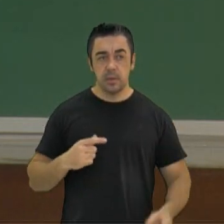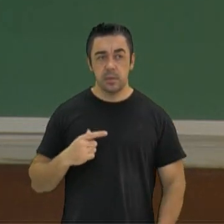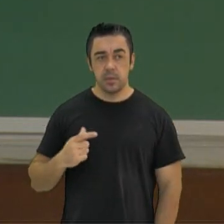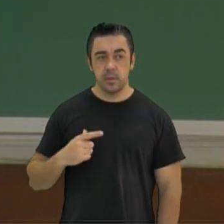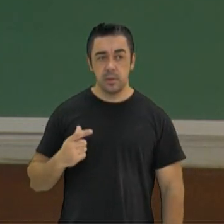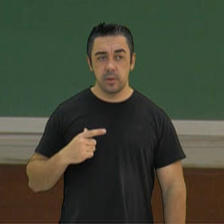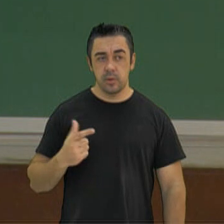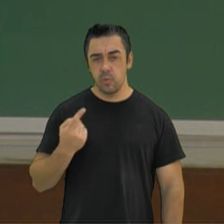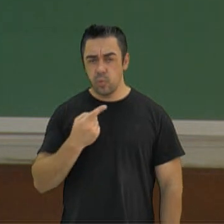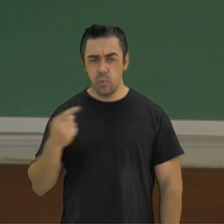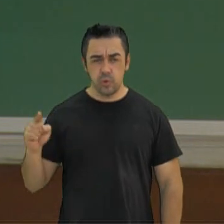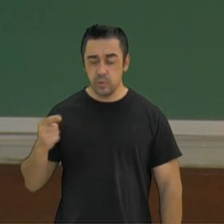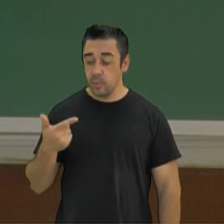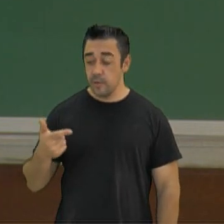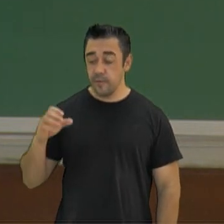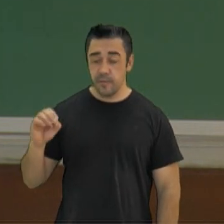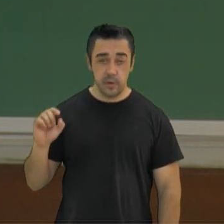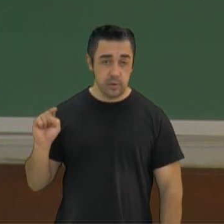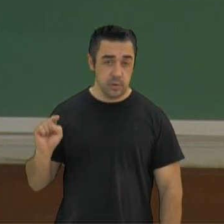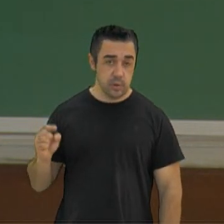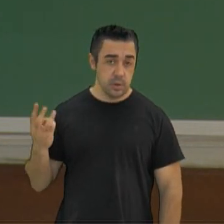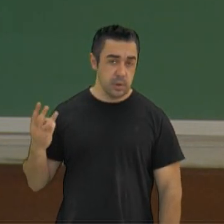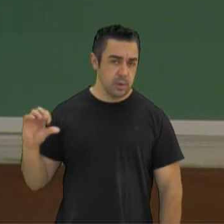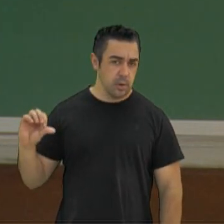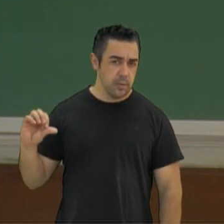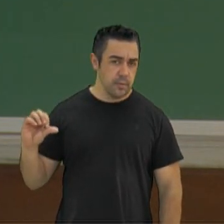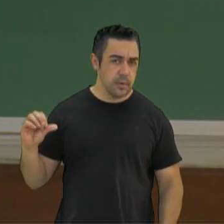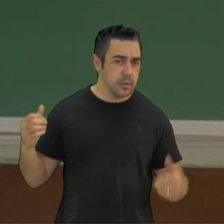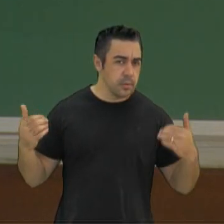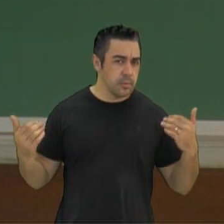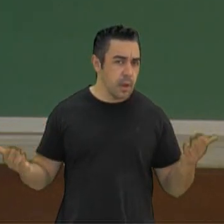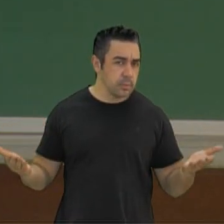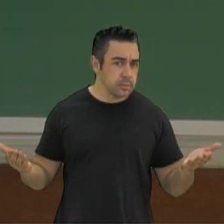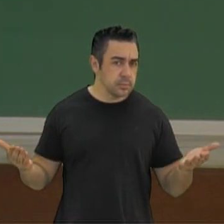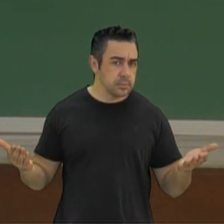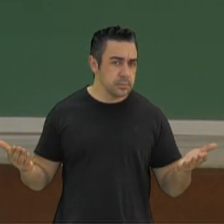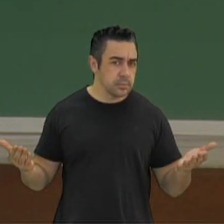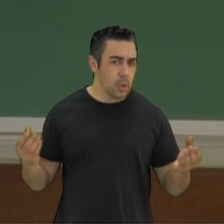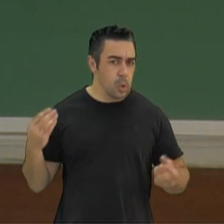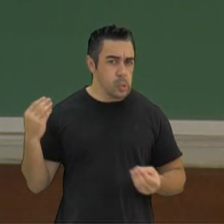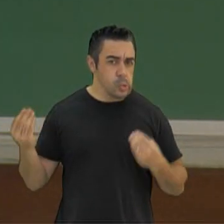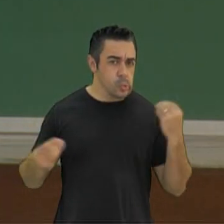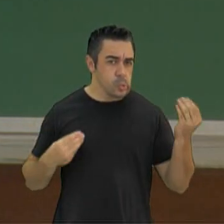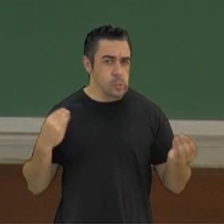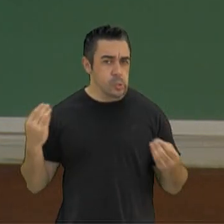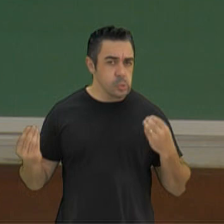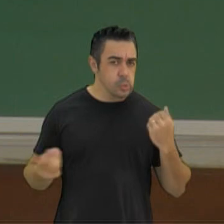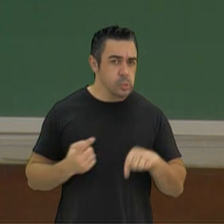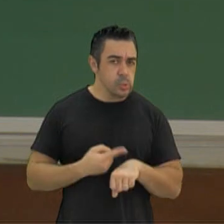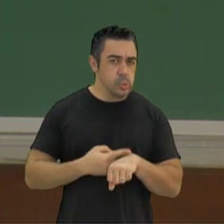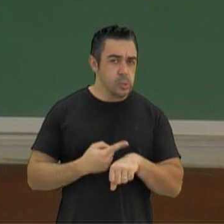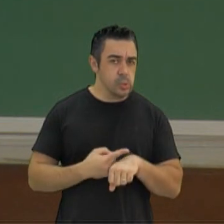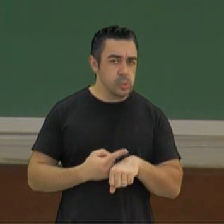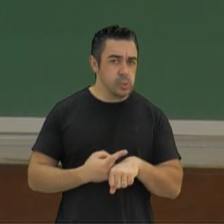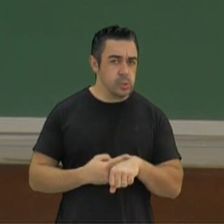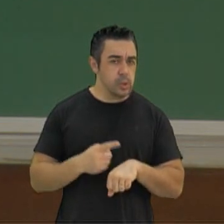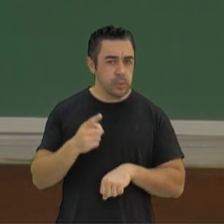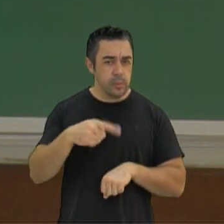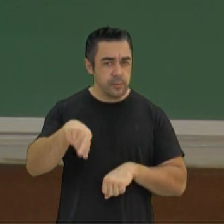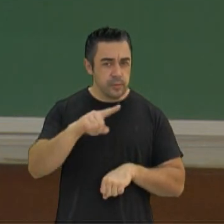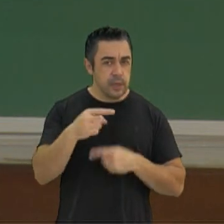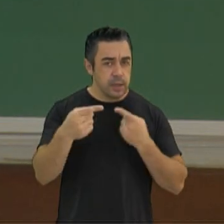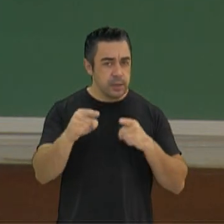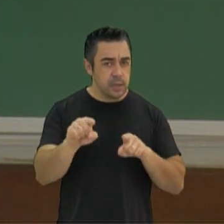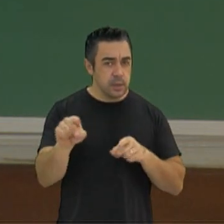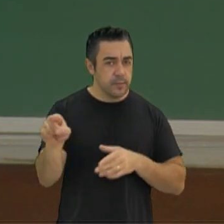termo é 20 horas e 39 minutos. E aí, como é que vai trabalhar termo com hora? Vou deixar esse desafio